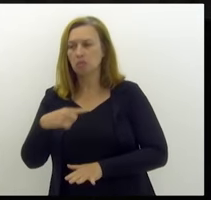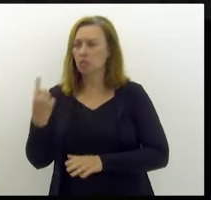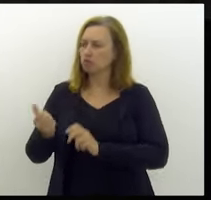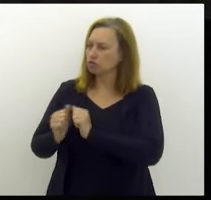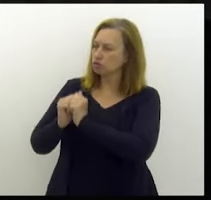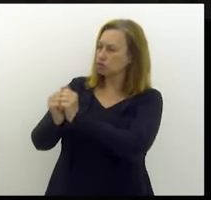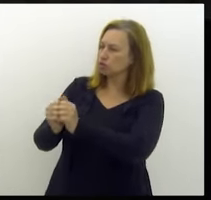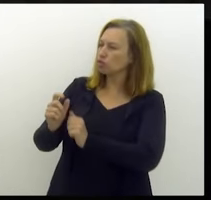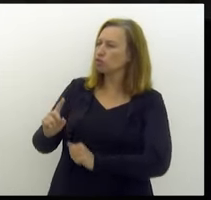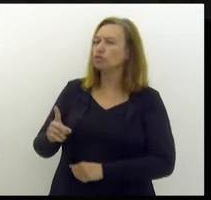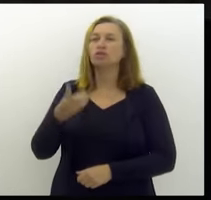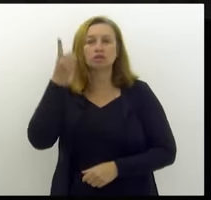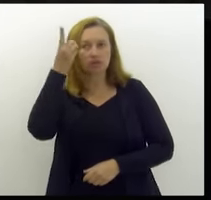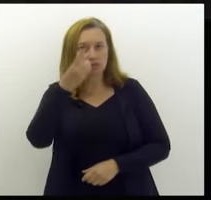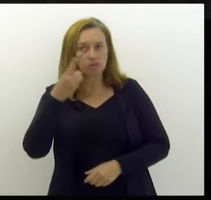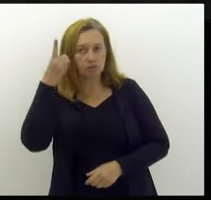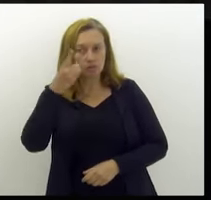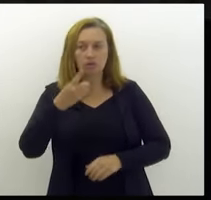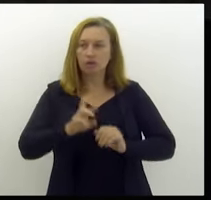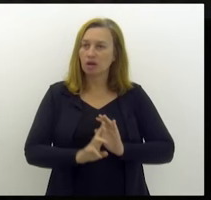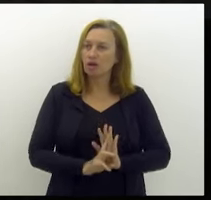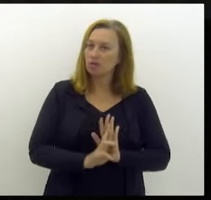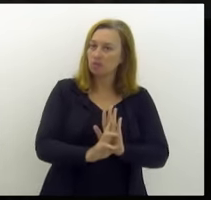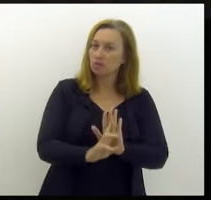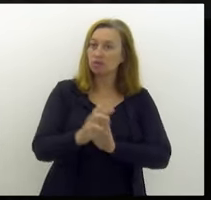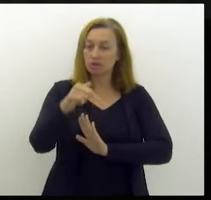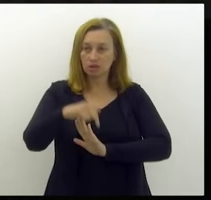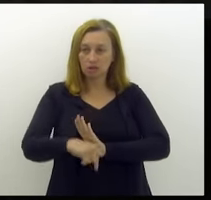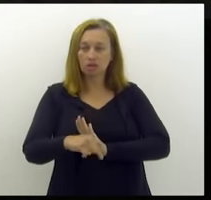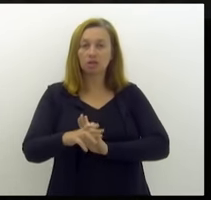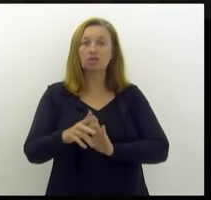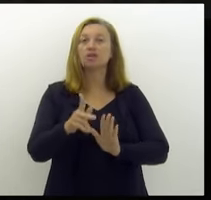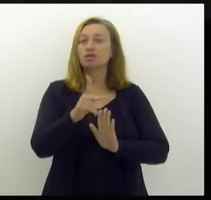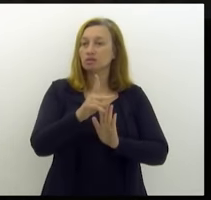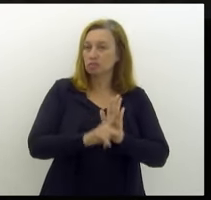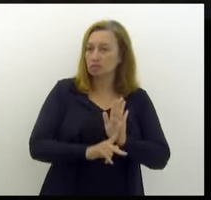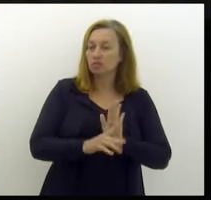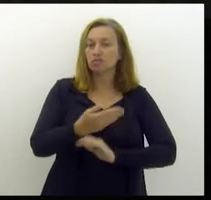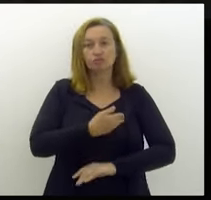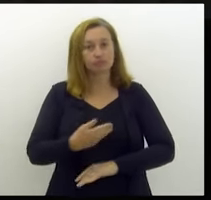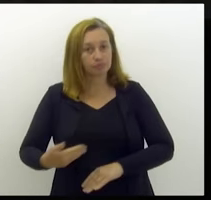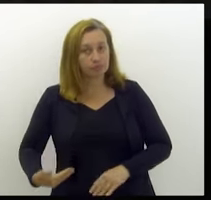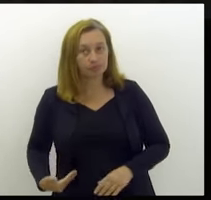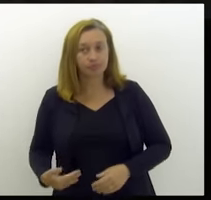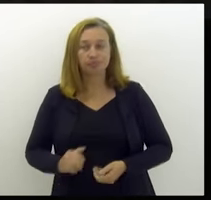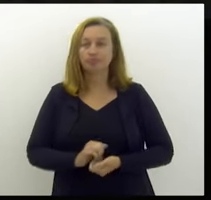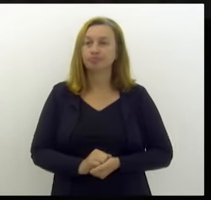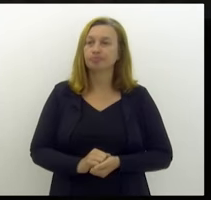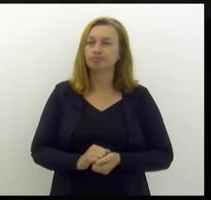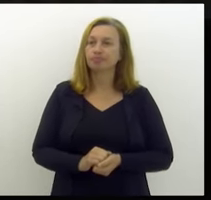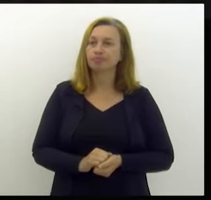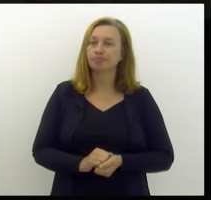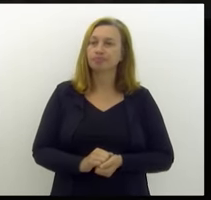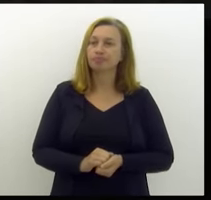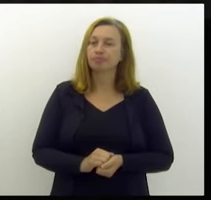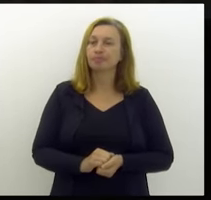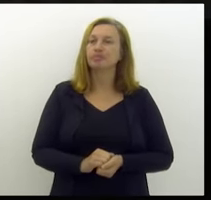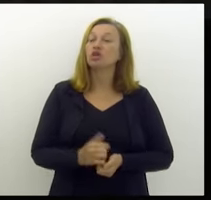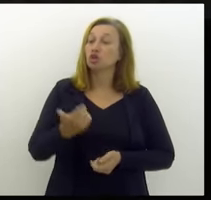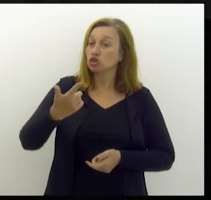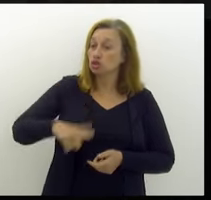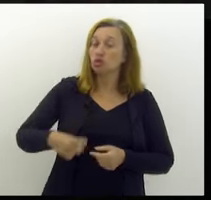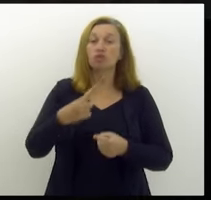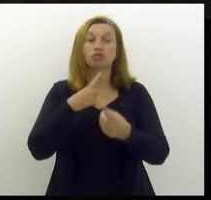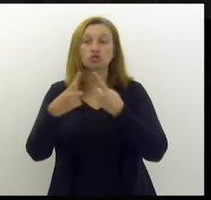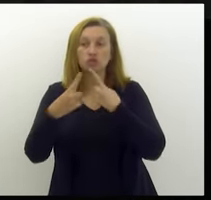com outros parlamentares que representam aqui esse projeto do governo refazer esse debate fazer